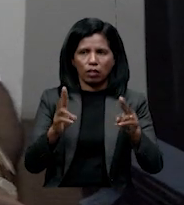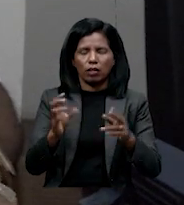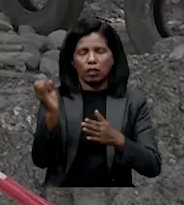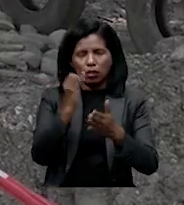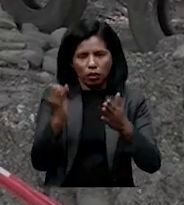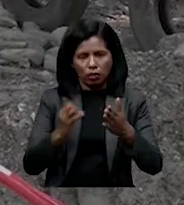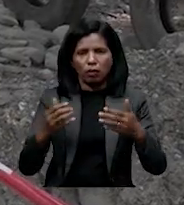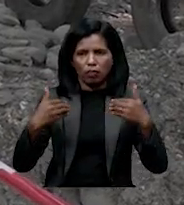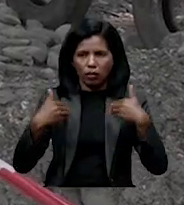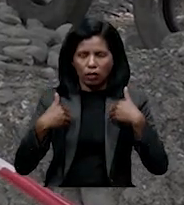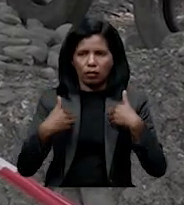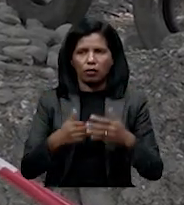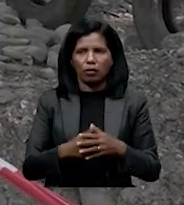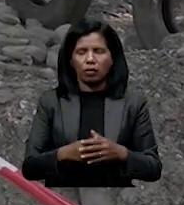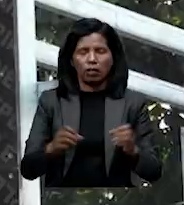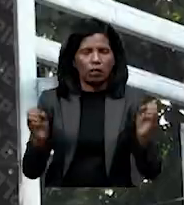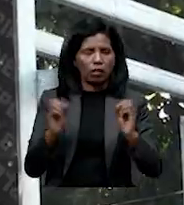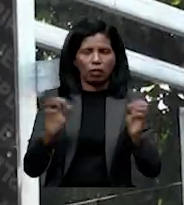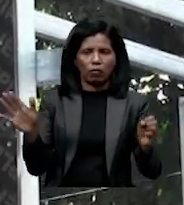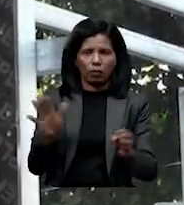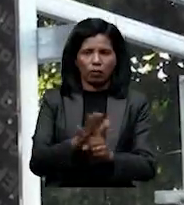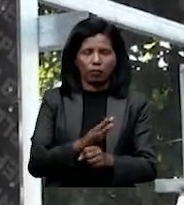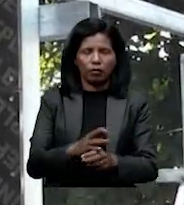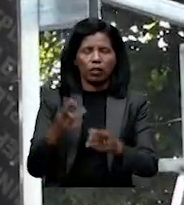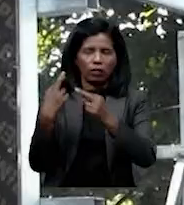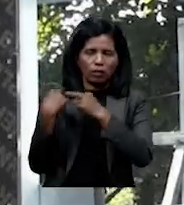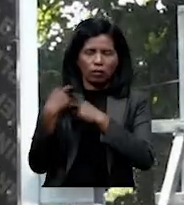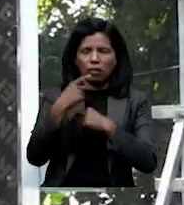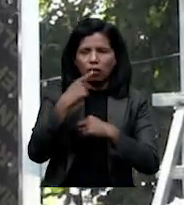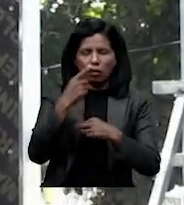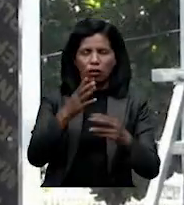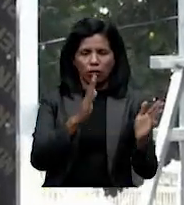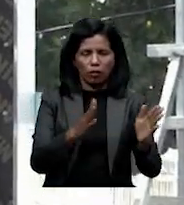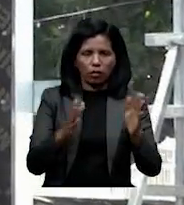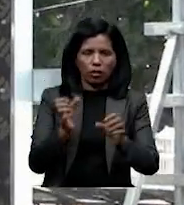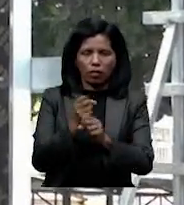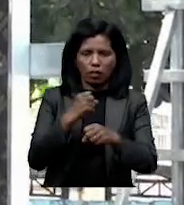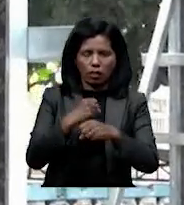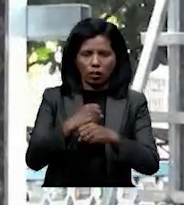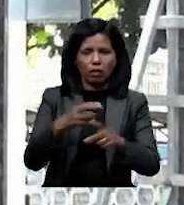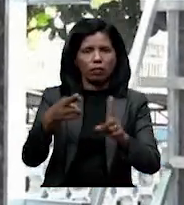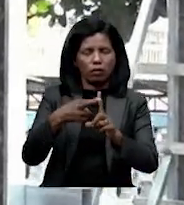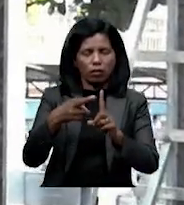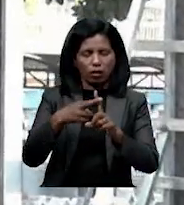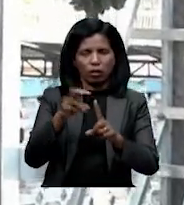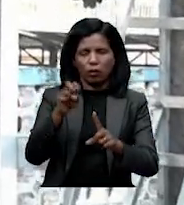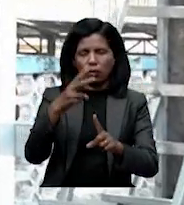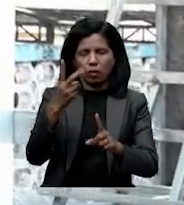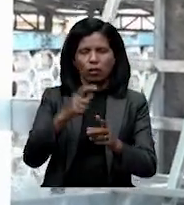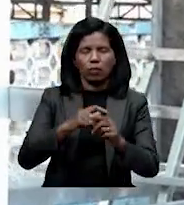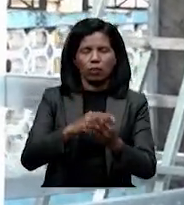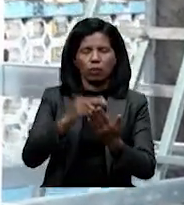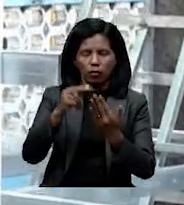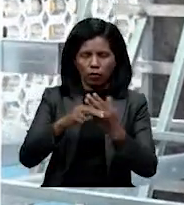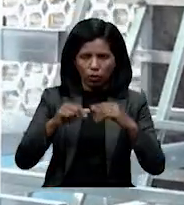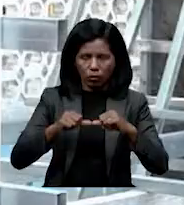ia desenhar lá completo. Responsável ne afirma tan, processo de construção memória 12 de novembro se continua lá, mas